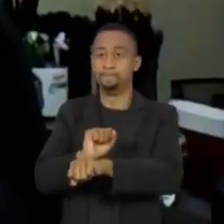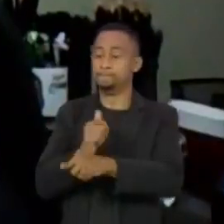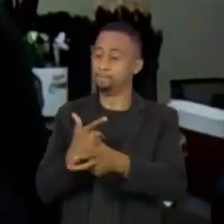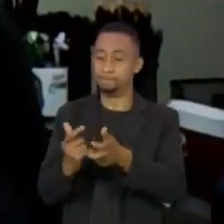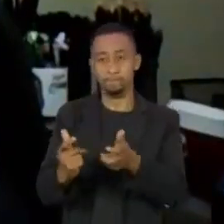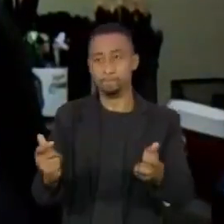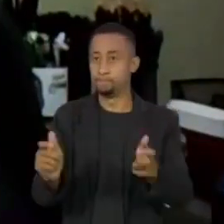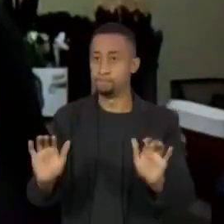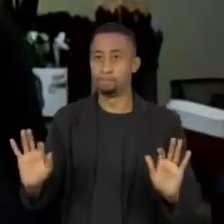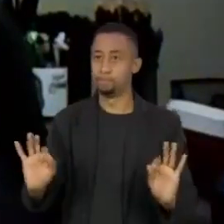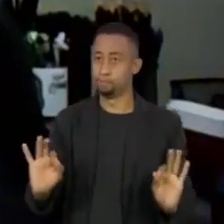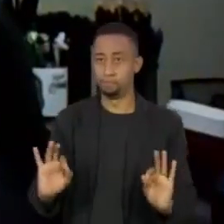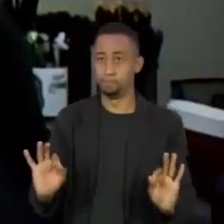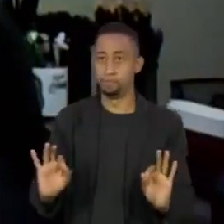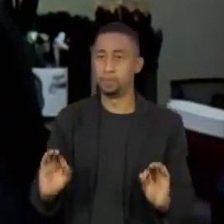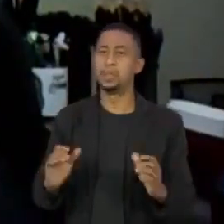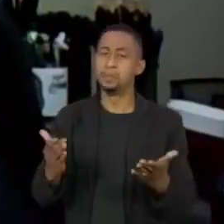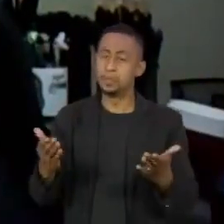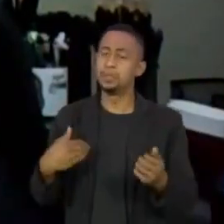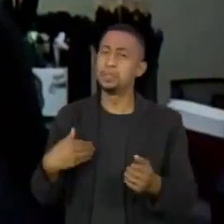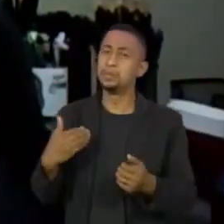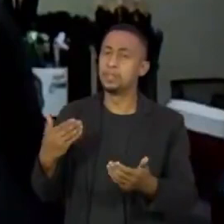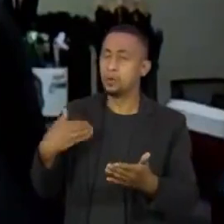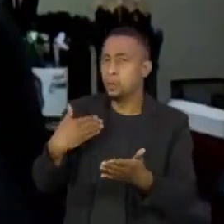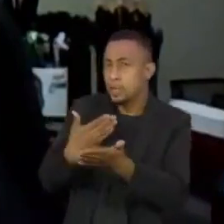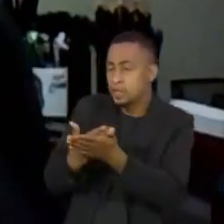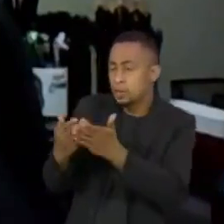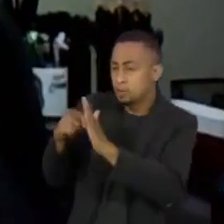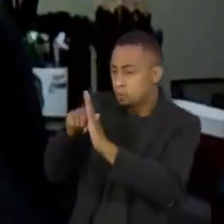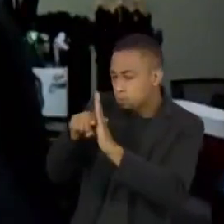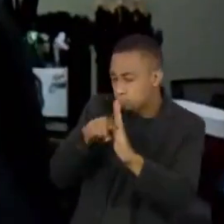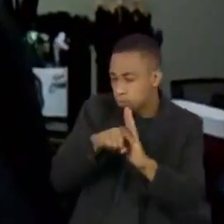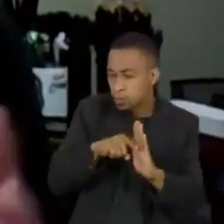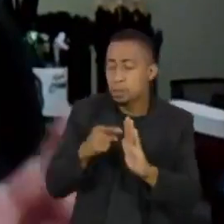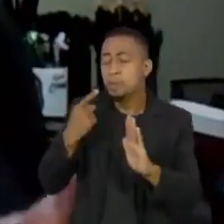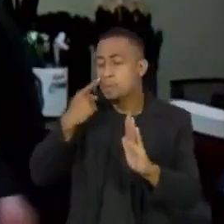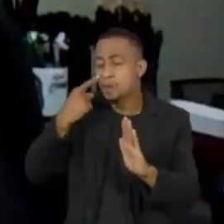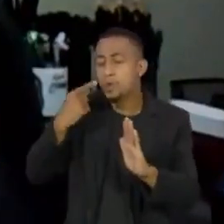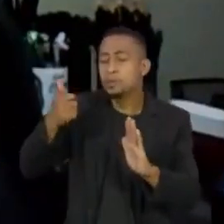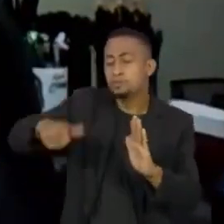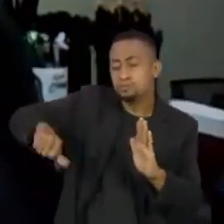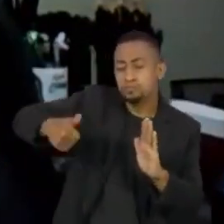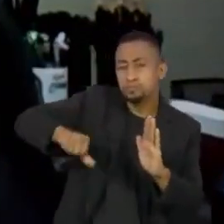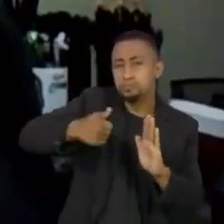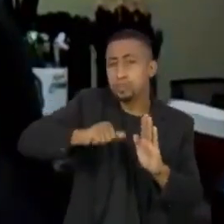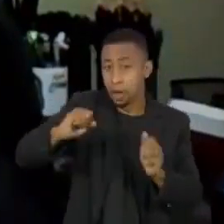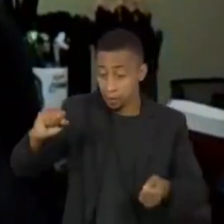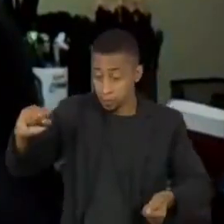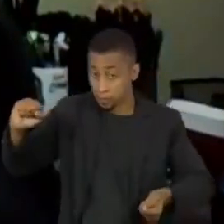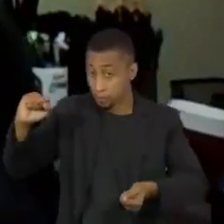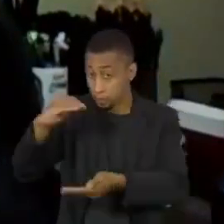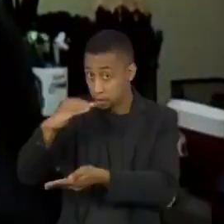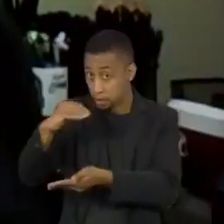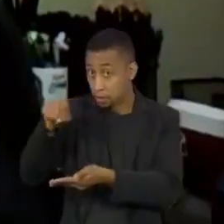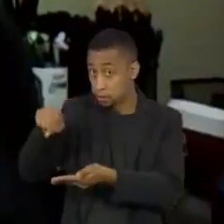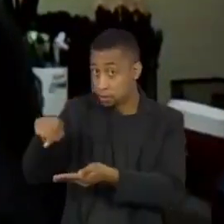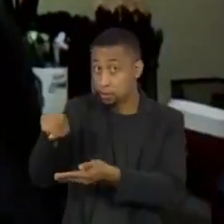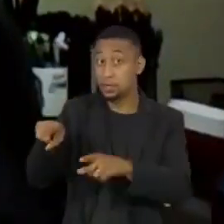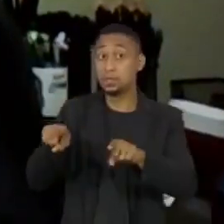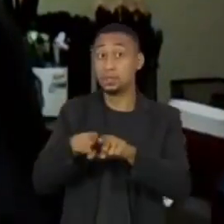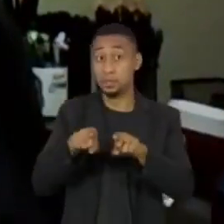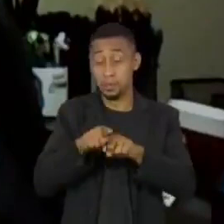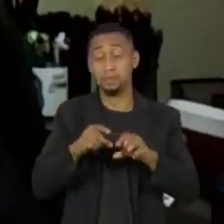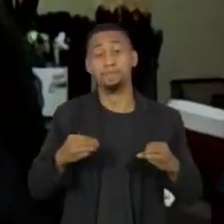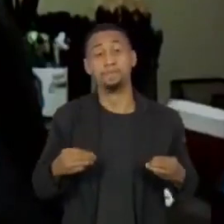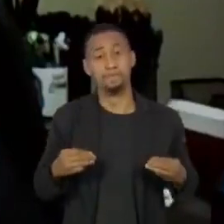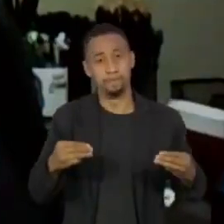para que nós possamos não apenas ter um entendimento maior do ponto de vista técnico, tanto pela Anvisa quanto pelo próprio